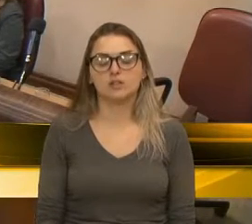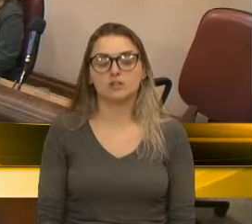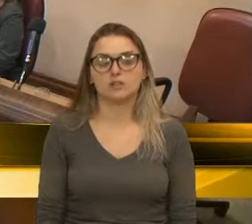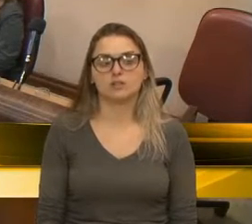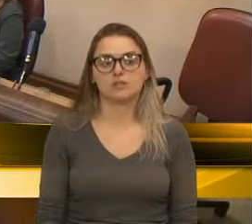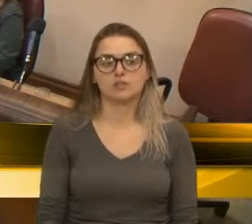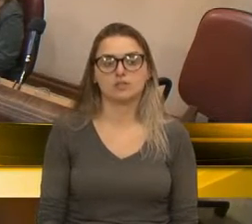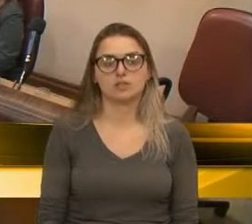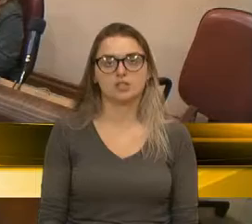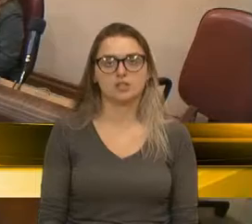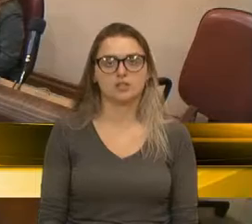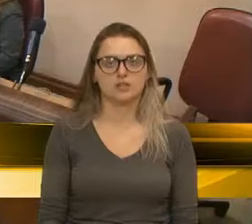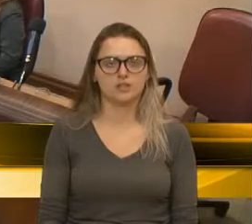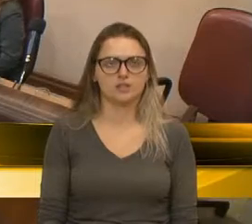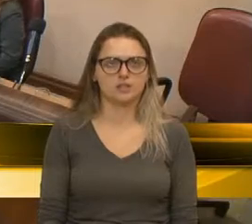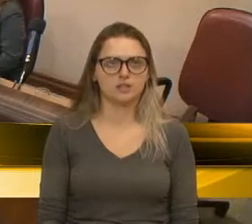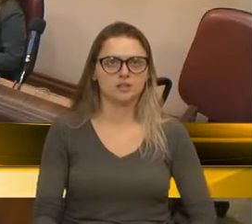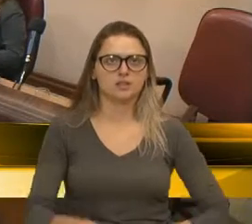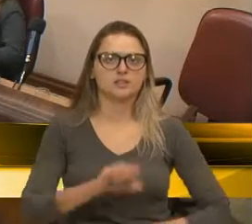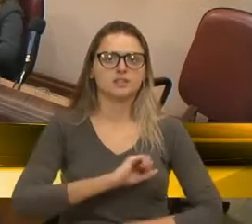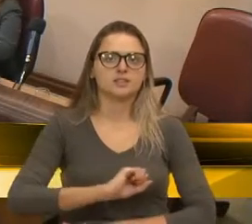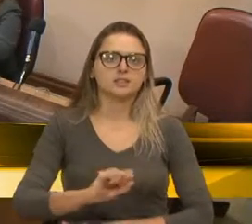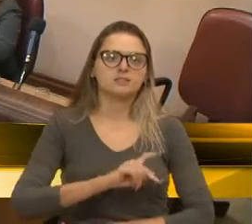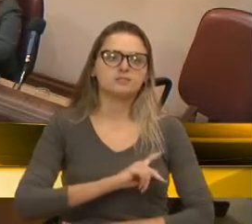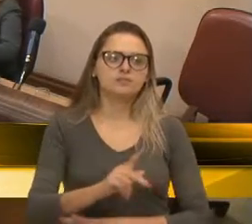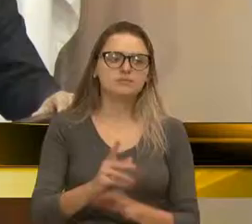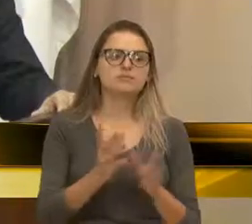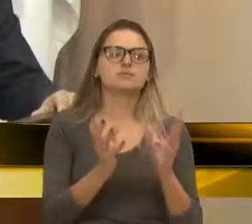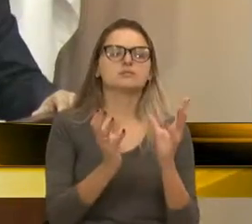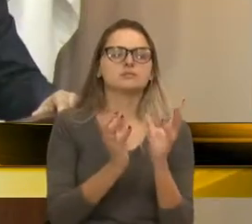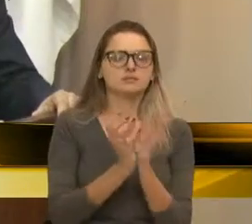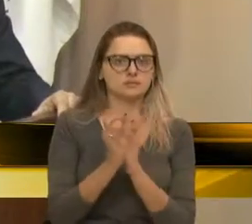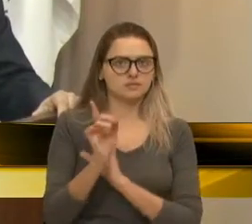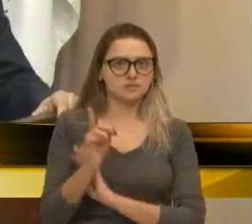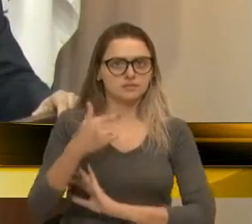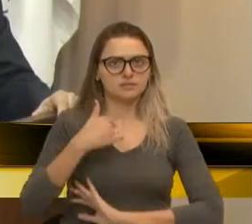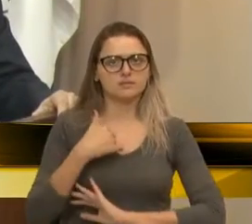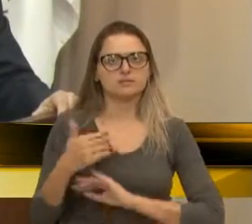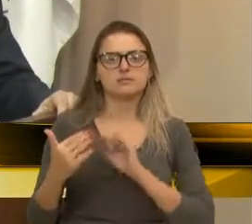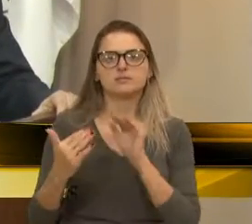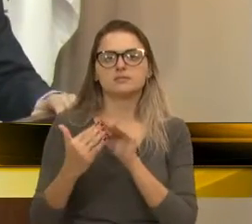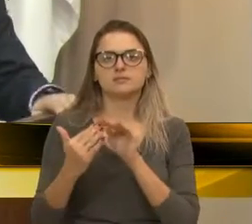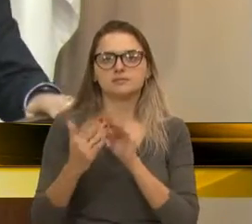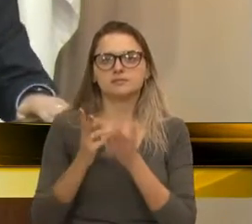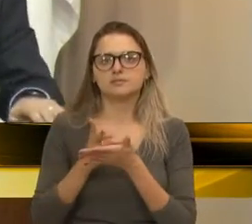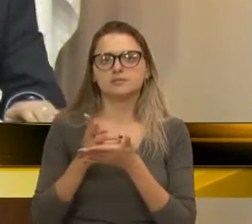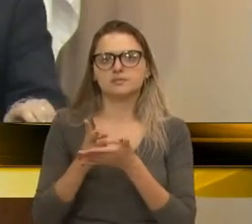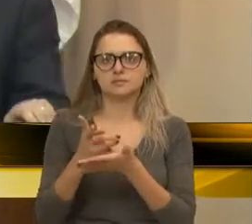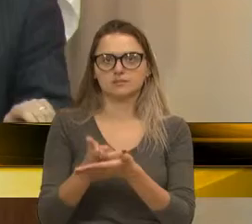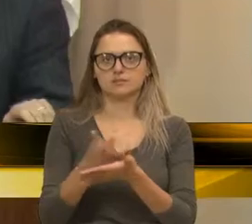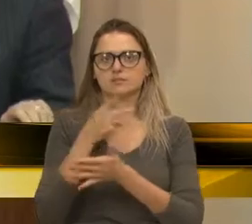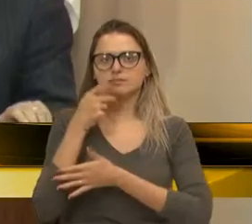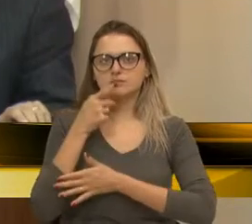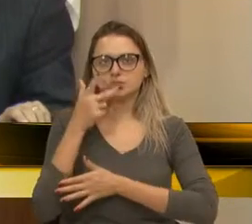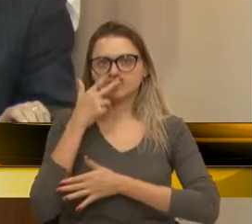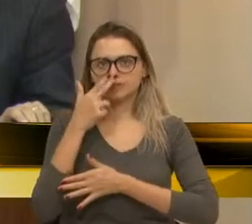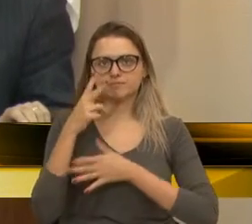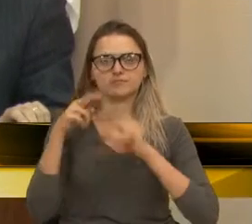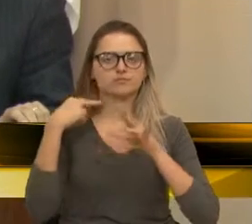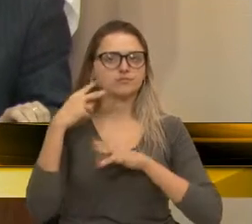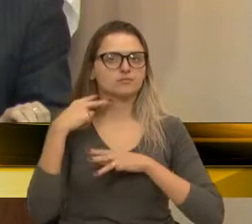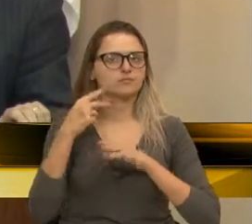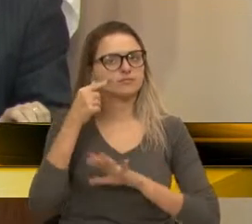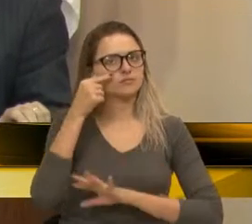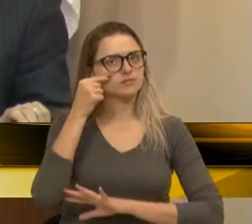Senhor presidente, ilustres colegas, sigo no mesmo assunto do nosso vereador Eloy